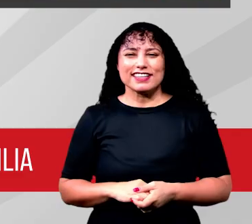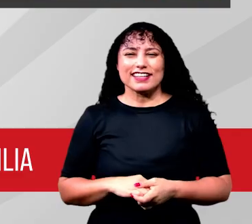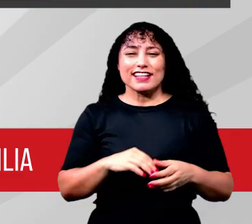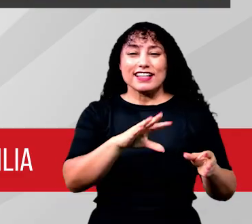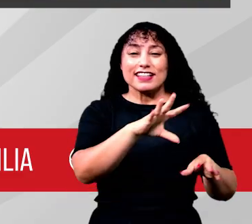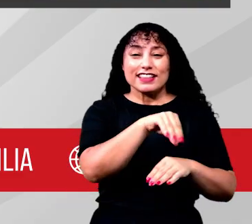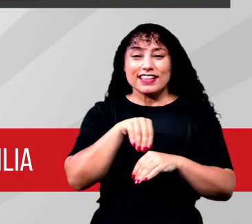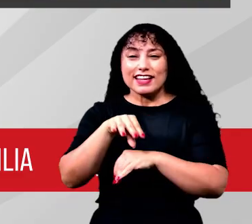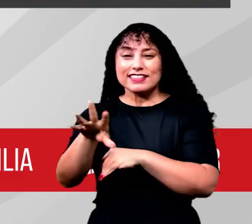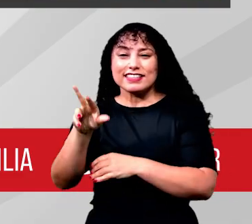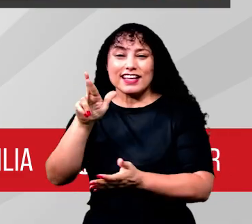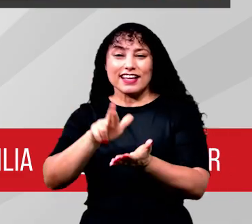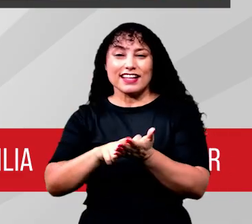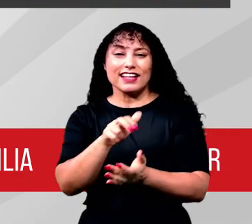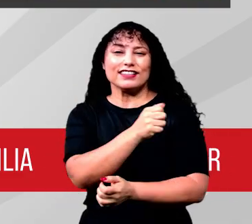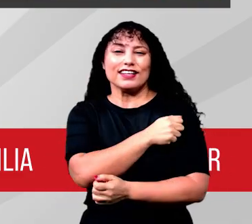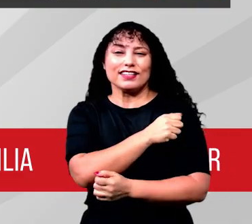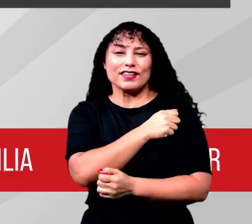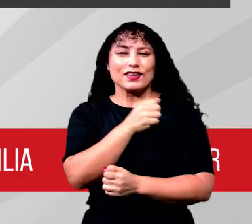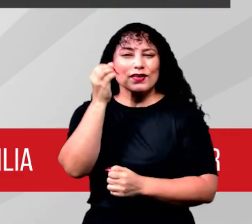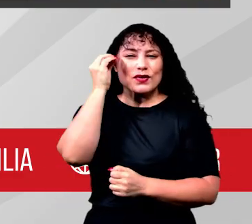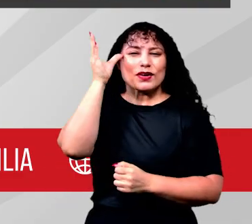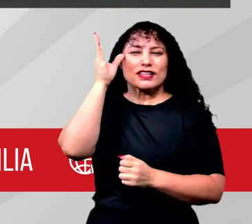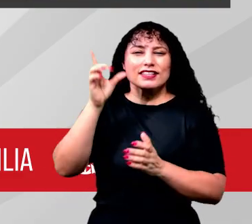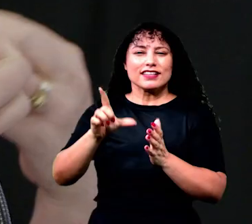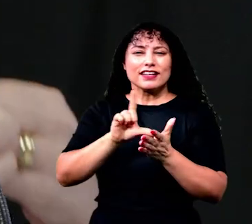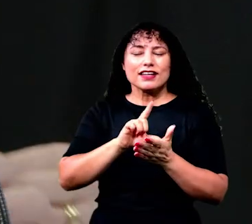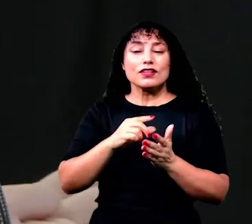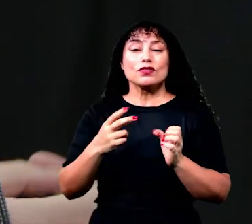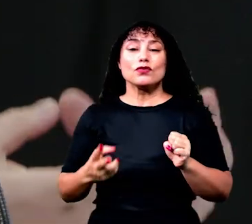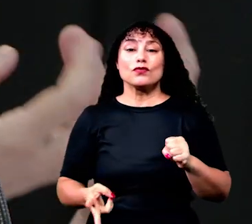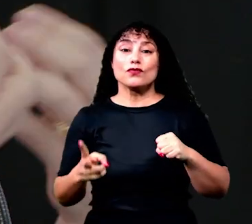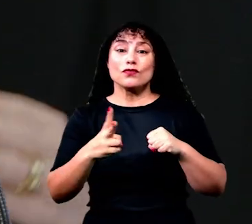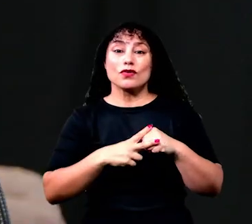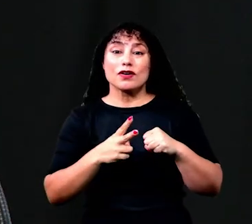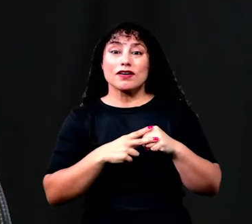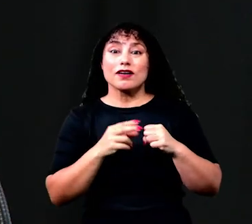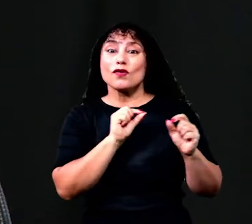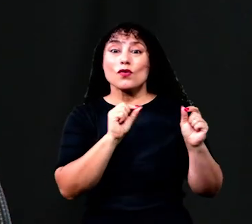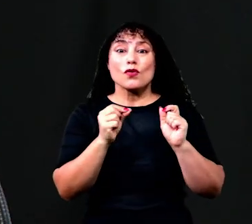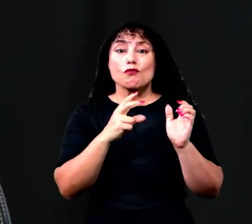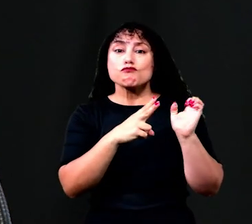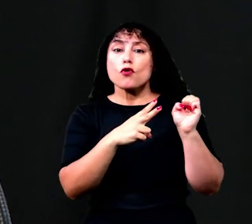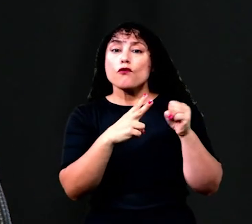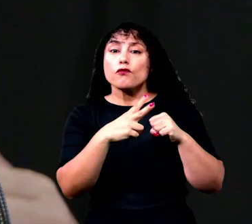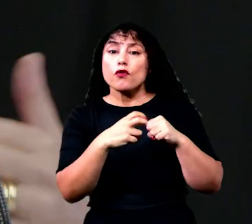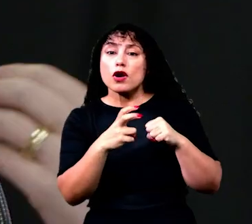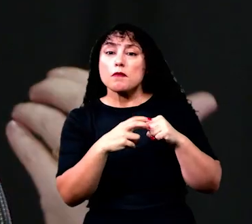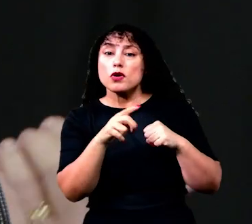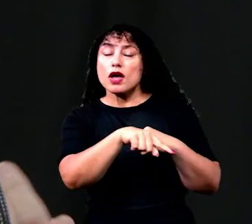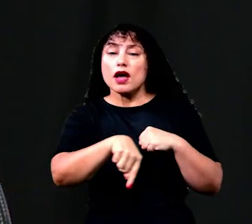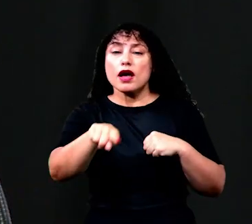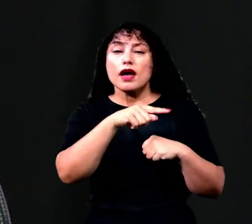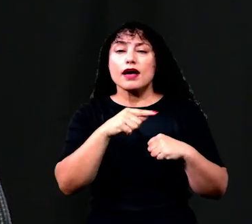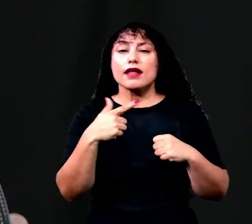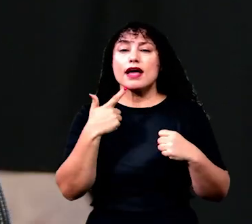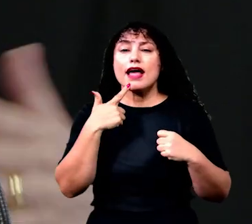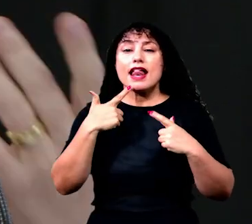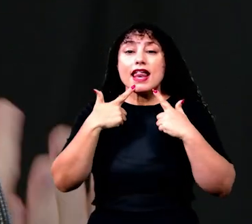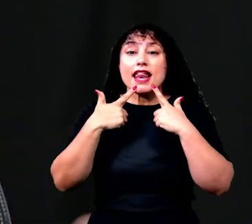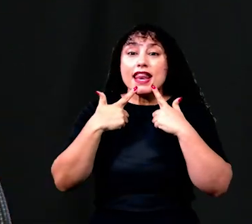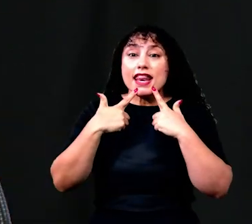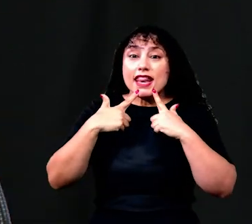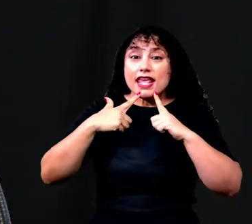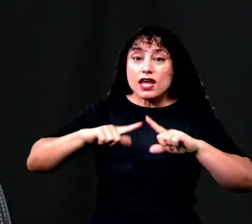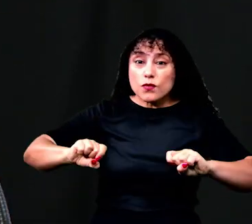trazer a realidade do estudante, esse conhecimento prévio no sentido do vocabulário, o que tem dos aspectos linguísticos